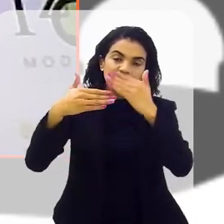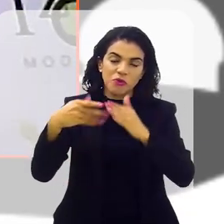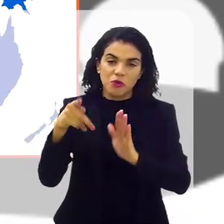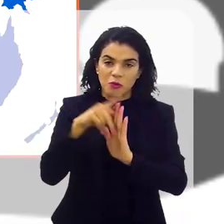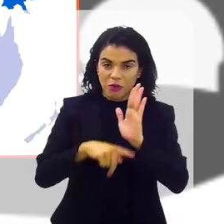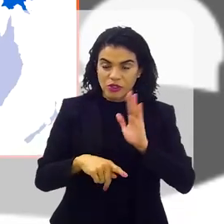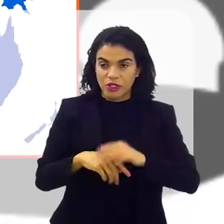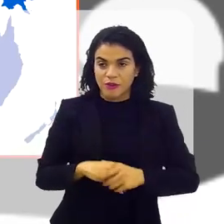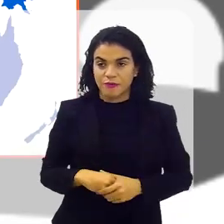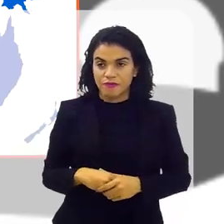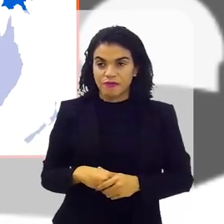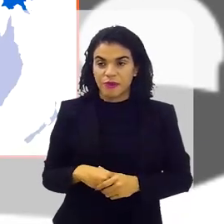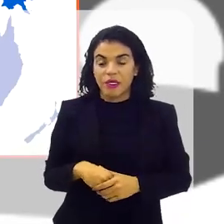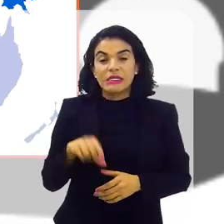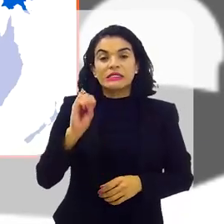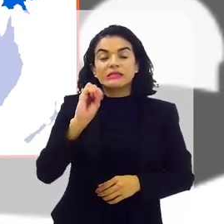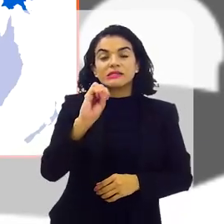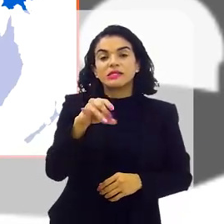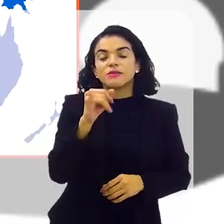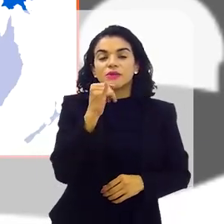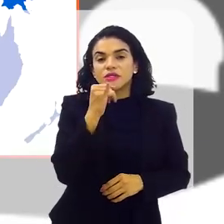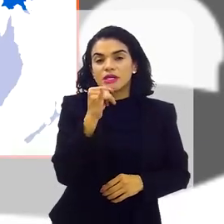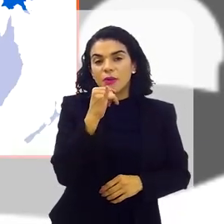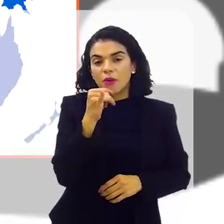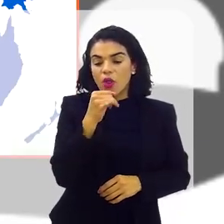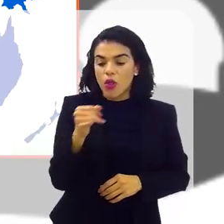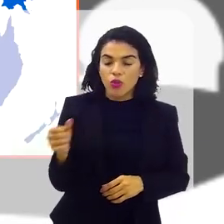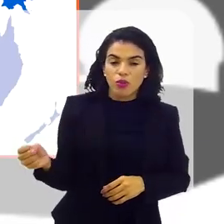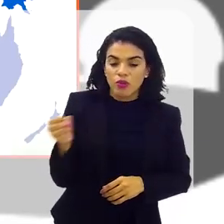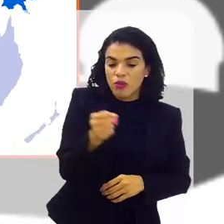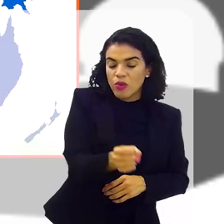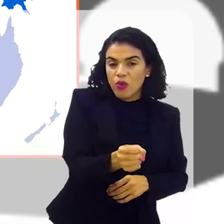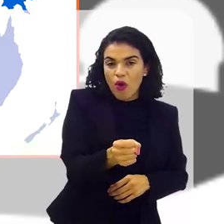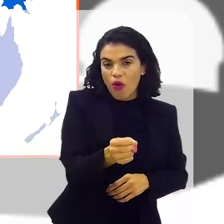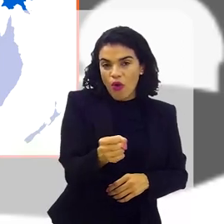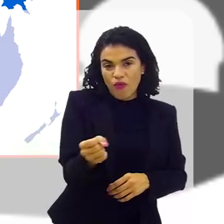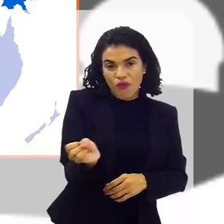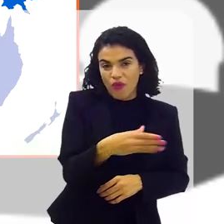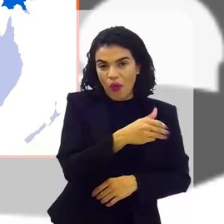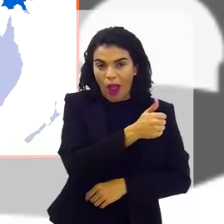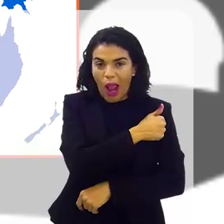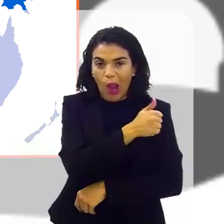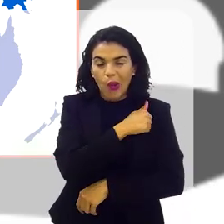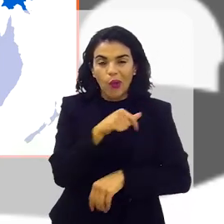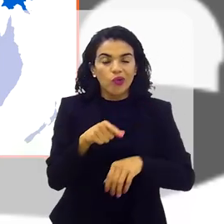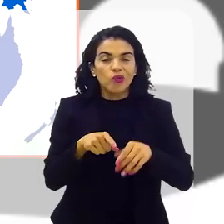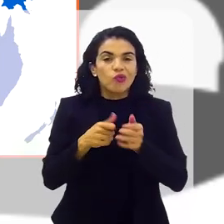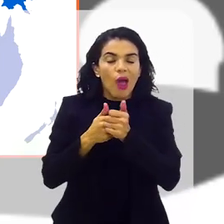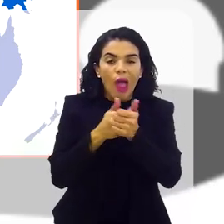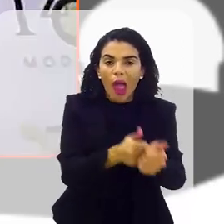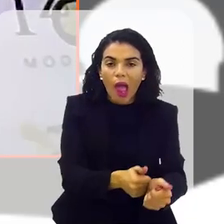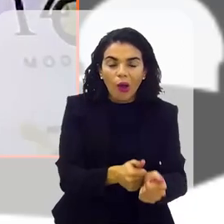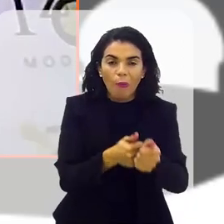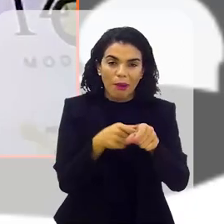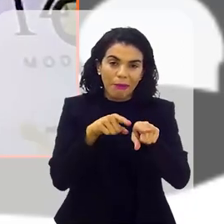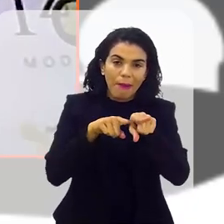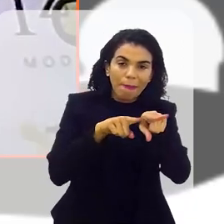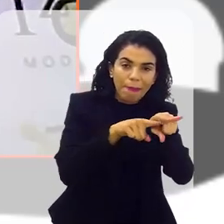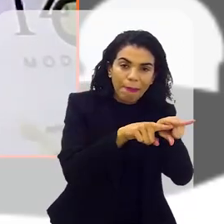modal até porque se você colocar um novo aluno nessa turma ele vai estar num nível diferente